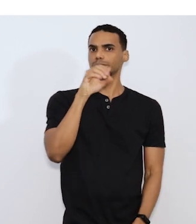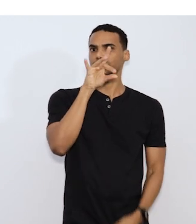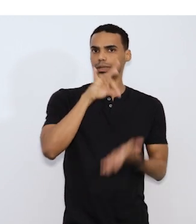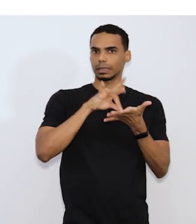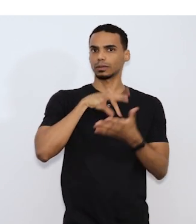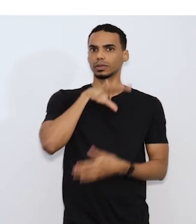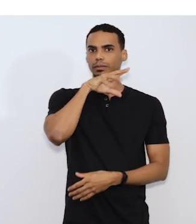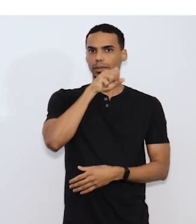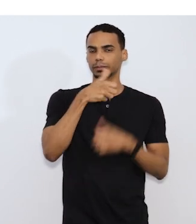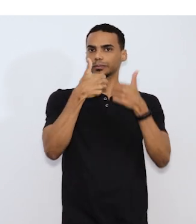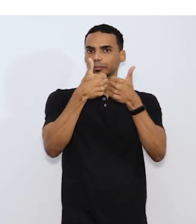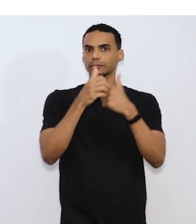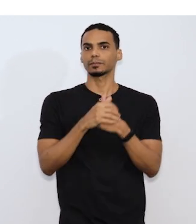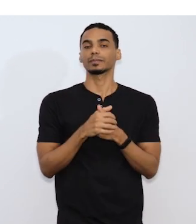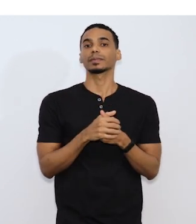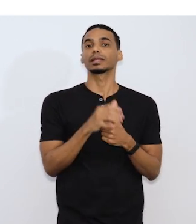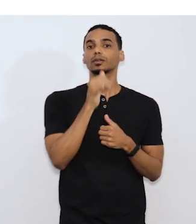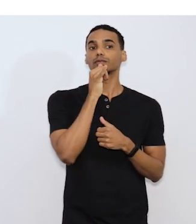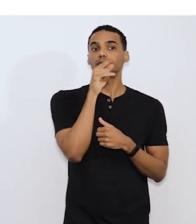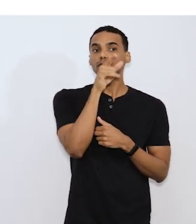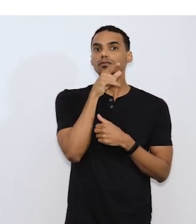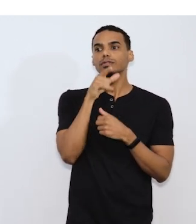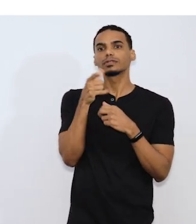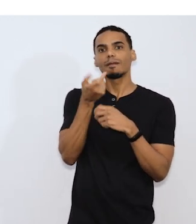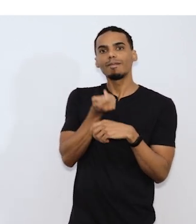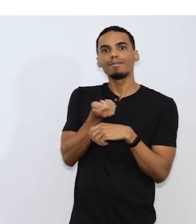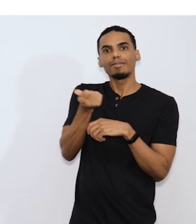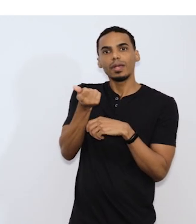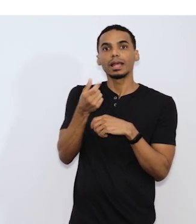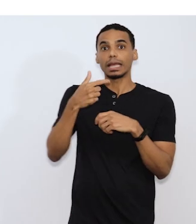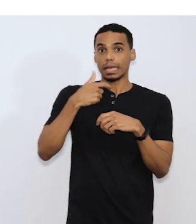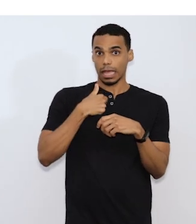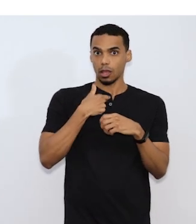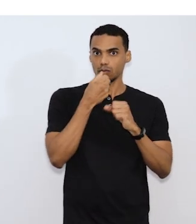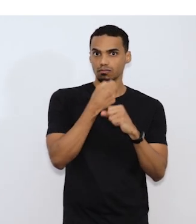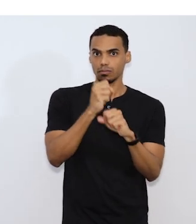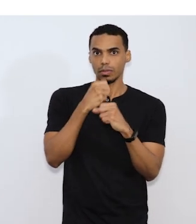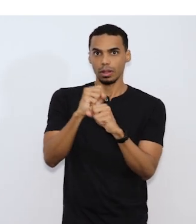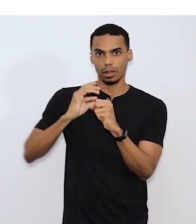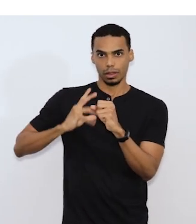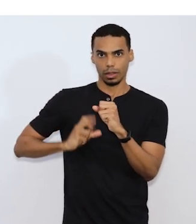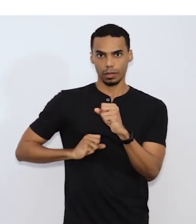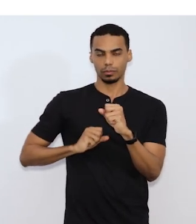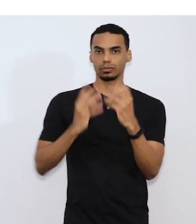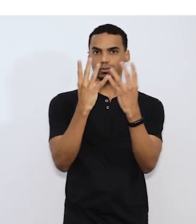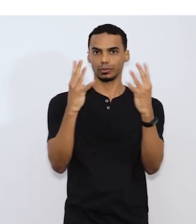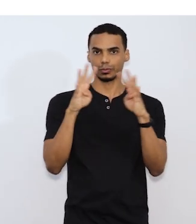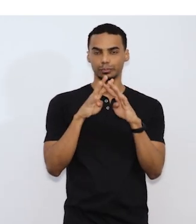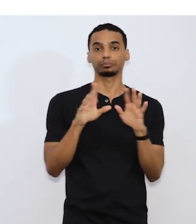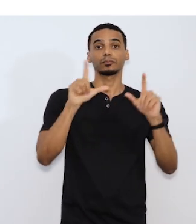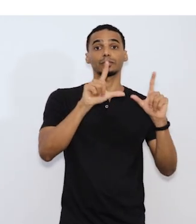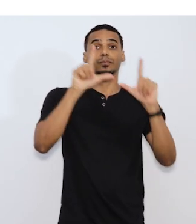um animal. Você o distrai enquanto eu dou uma limpada na jaula. E aí, no segundo